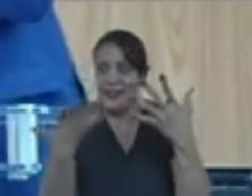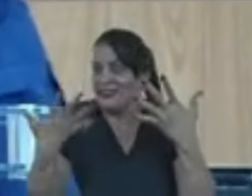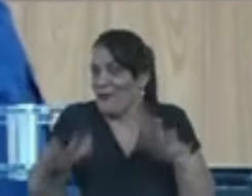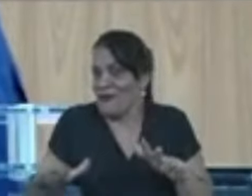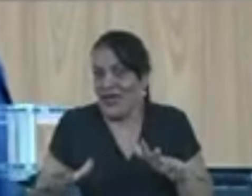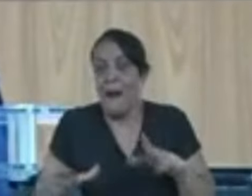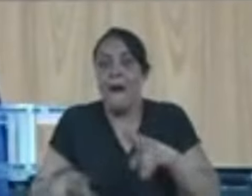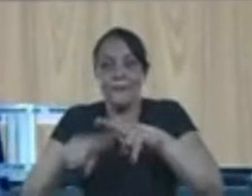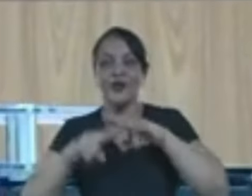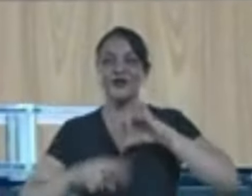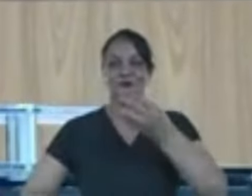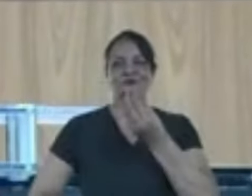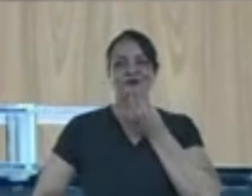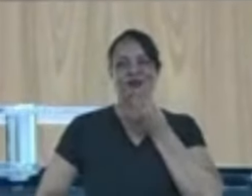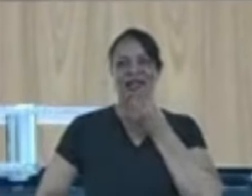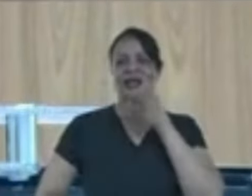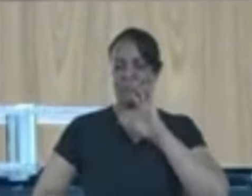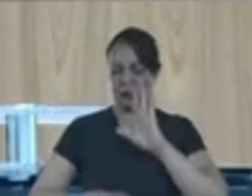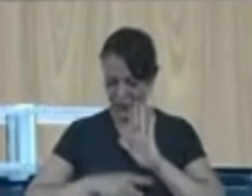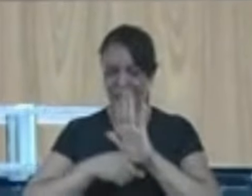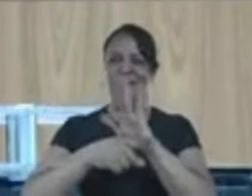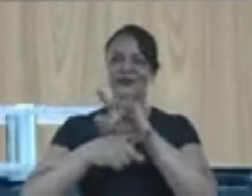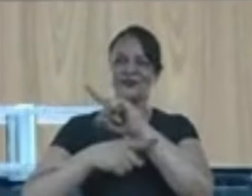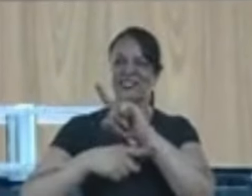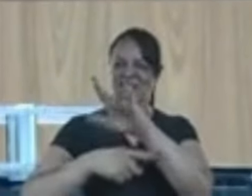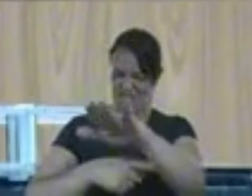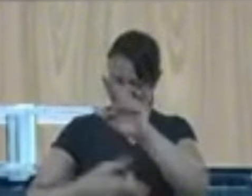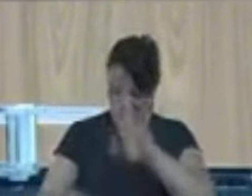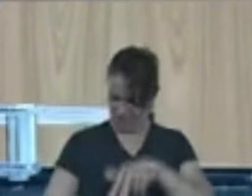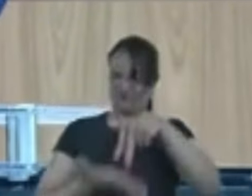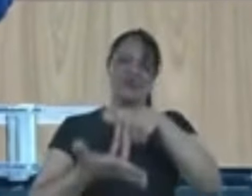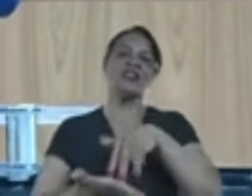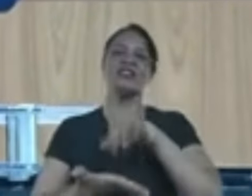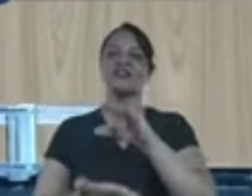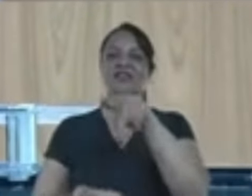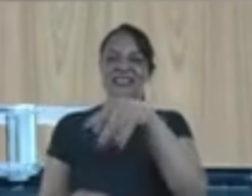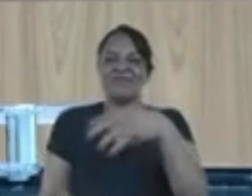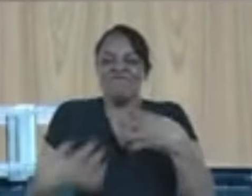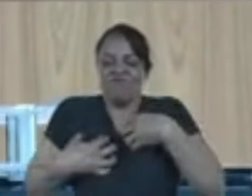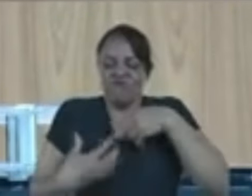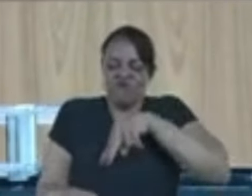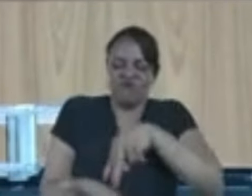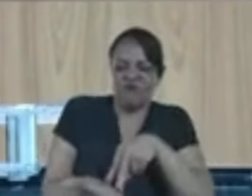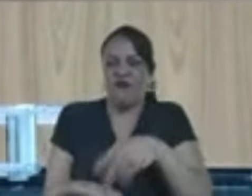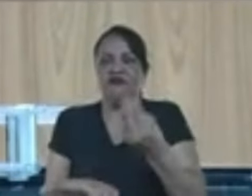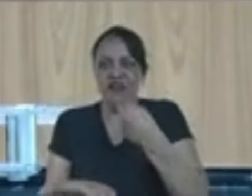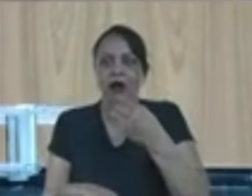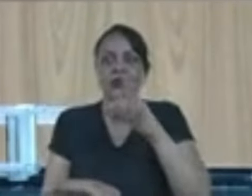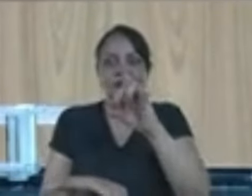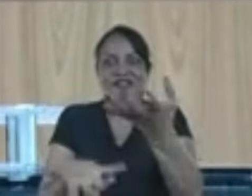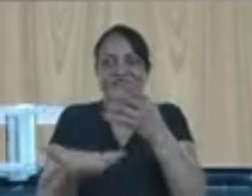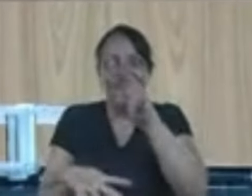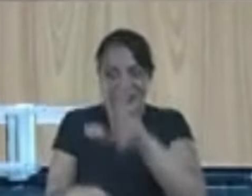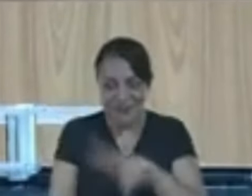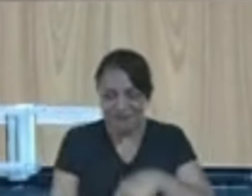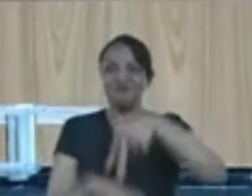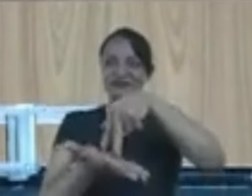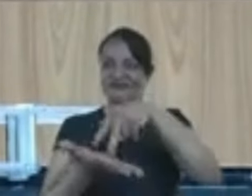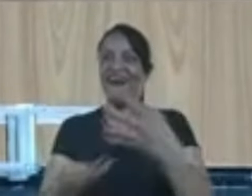chance. Ele levanta você. Ele ergue você. Se você está caído, Ele quer que você levante.